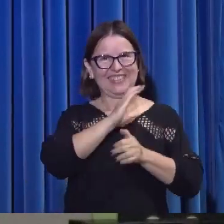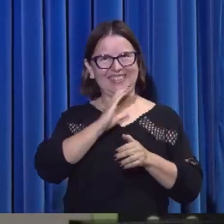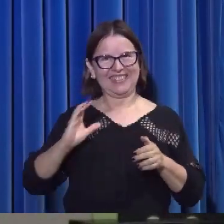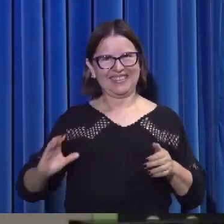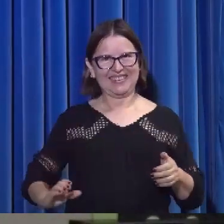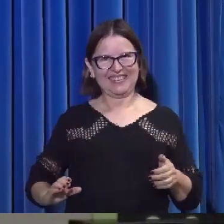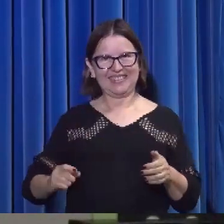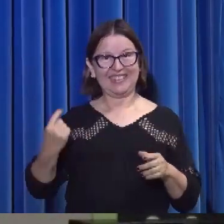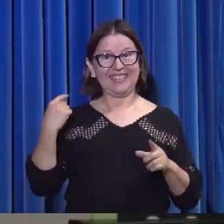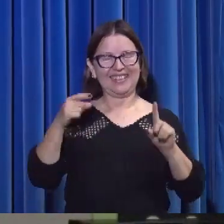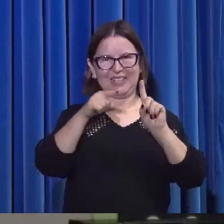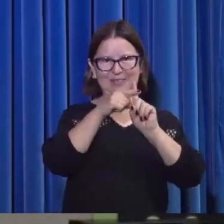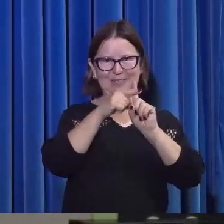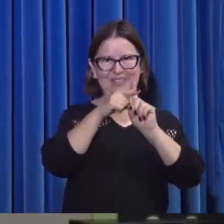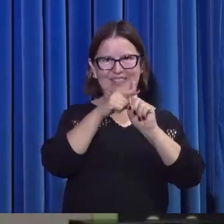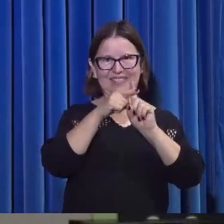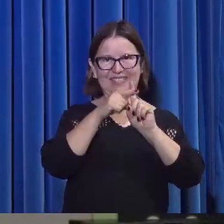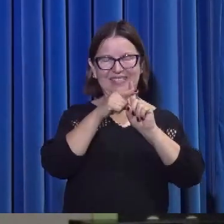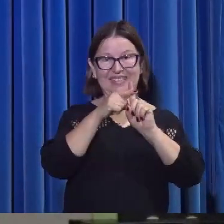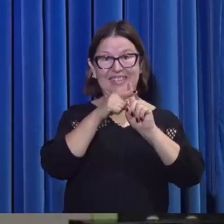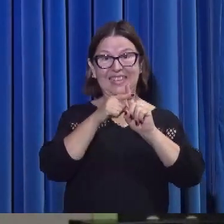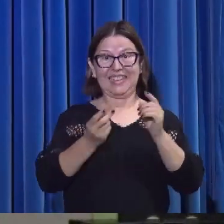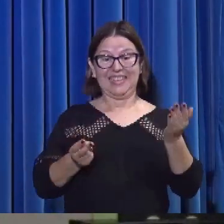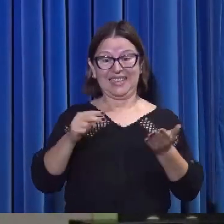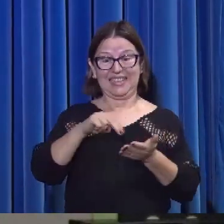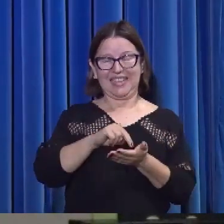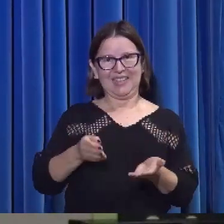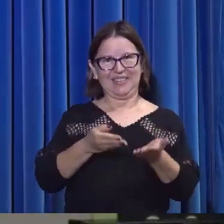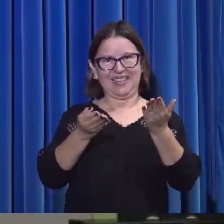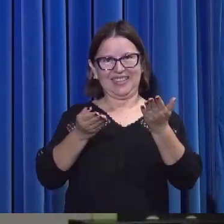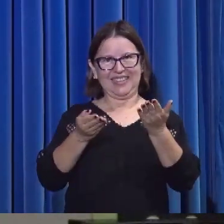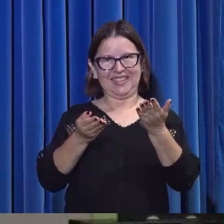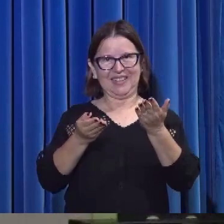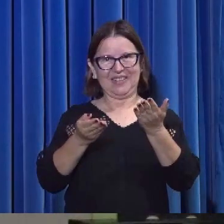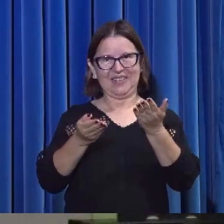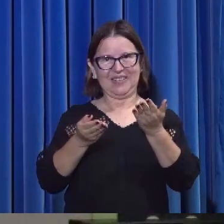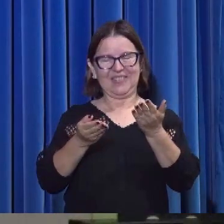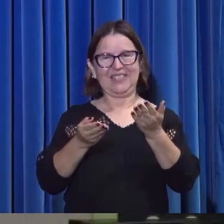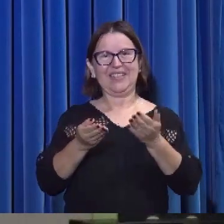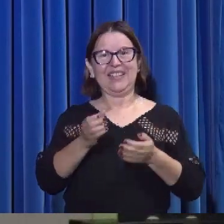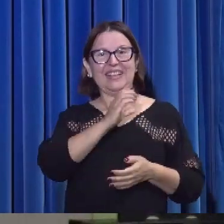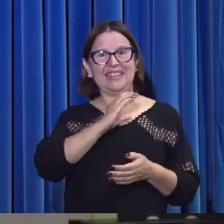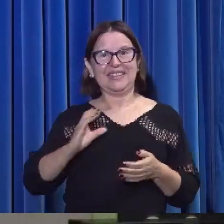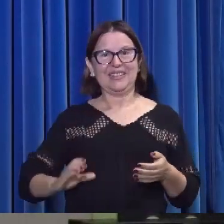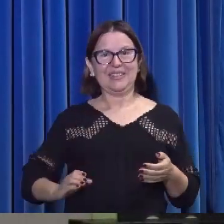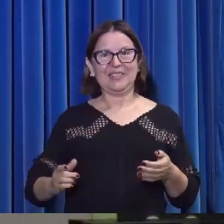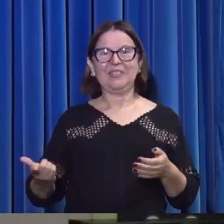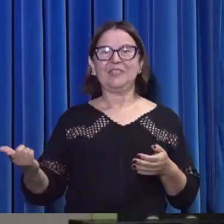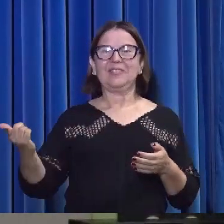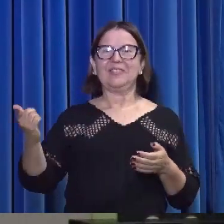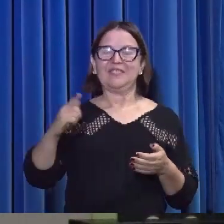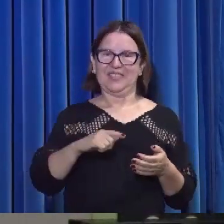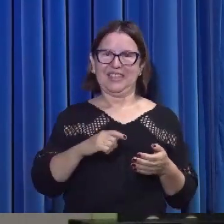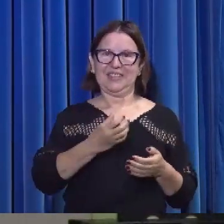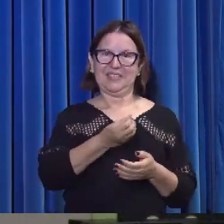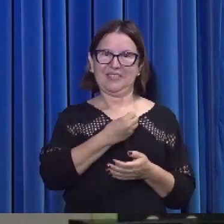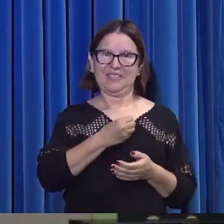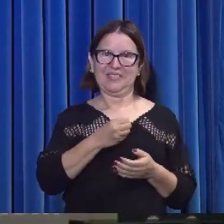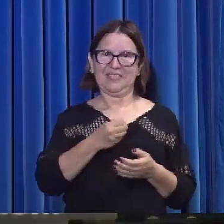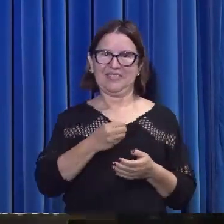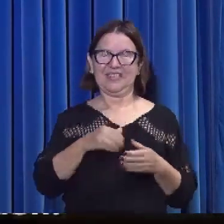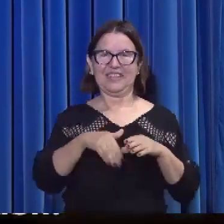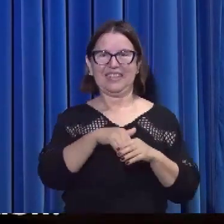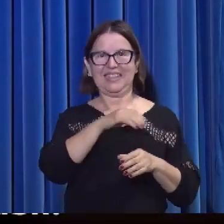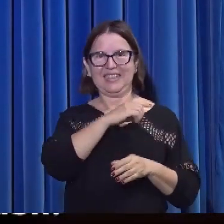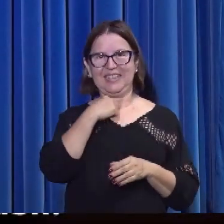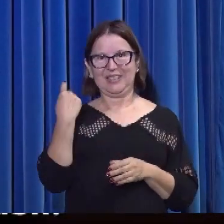Para que ele viesse habitar em nós na ressurreição. Romanos 6,8. Ora, se já morremos